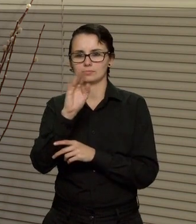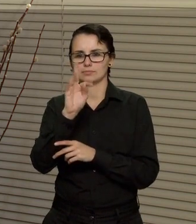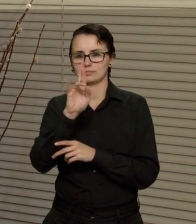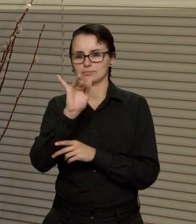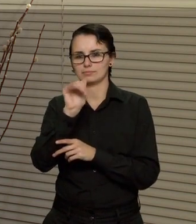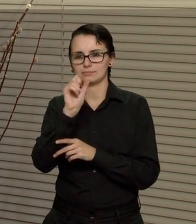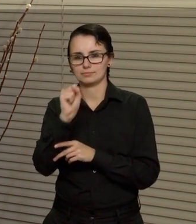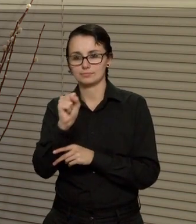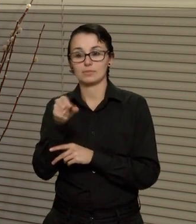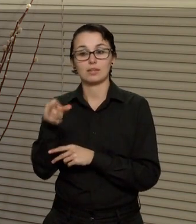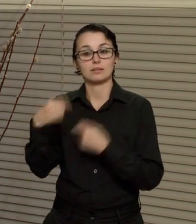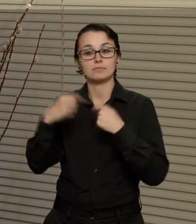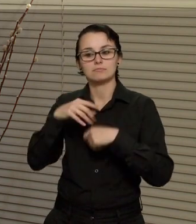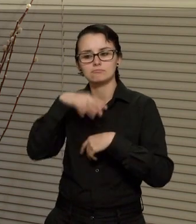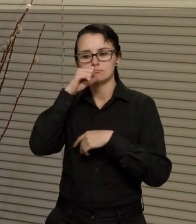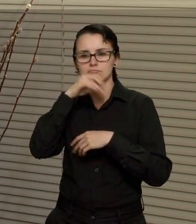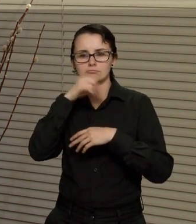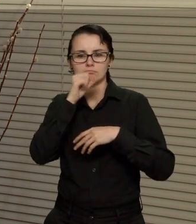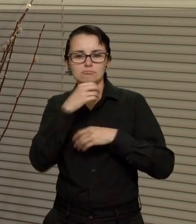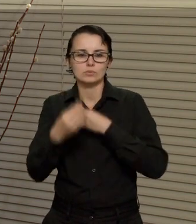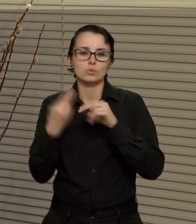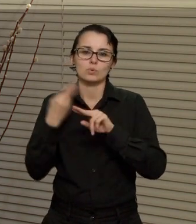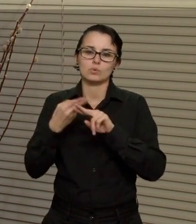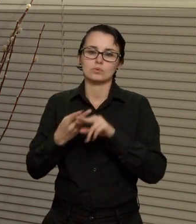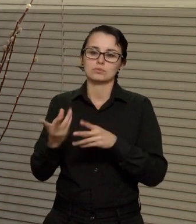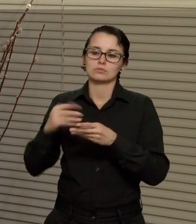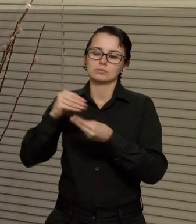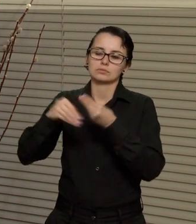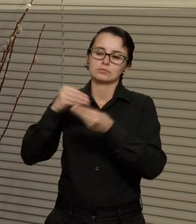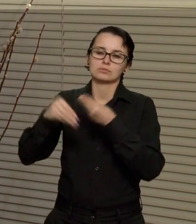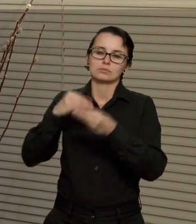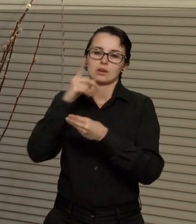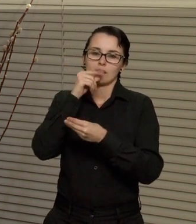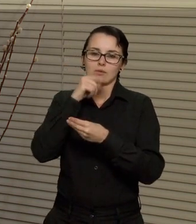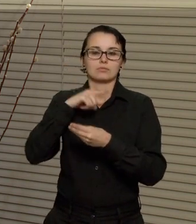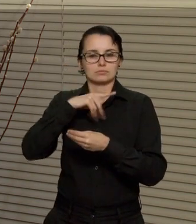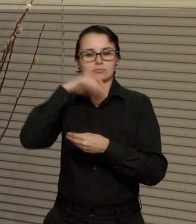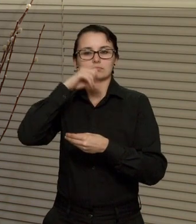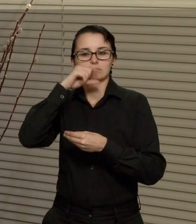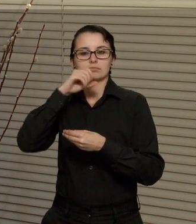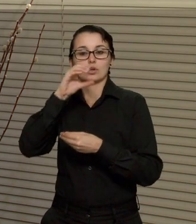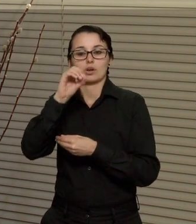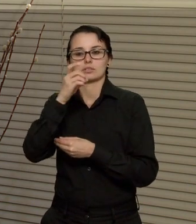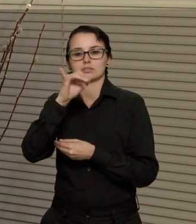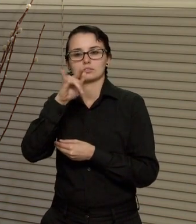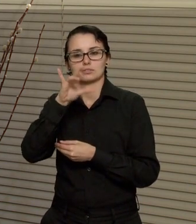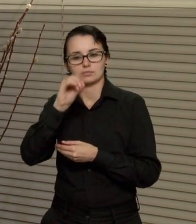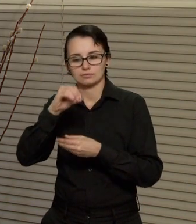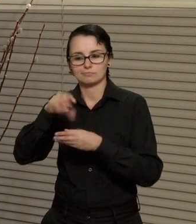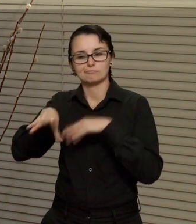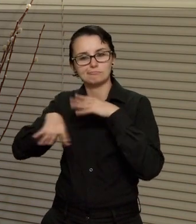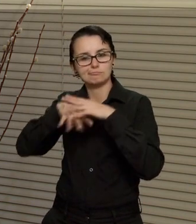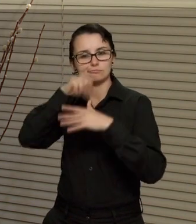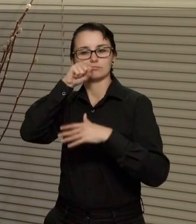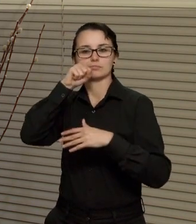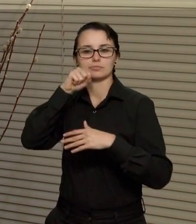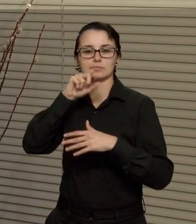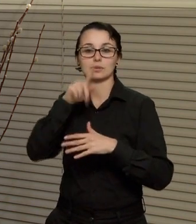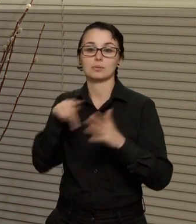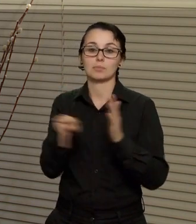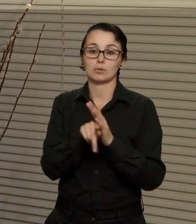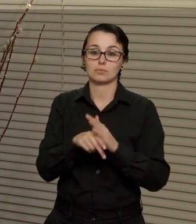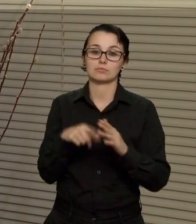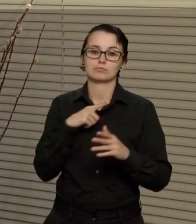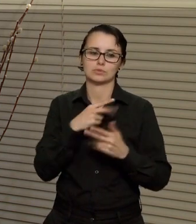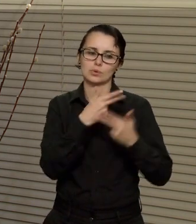que necessitam consumir o oxigênio dissolvido presente na água. Este aporte pode ser oriundo